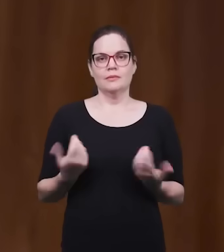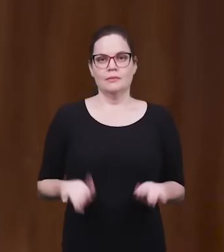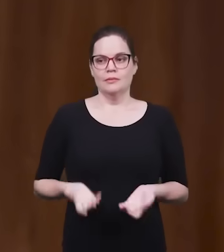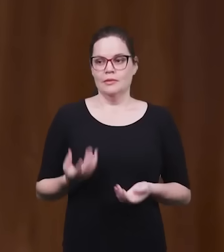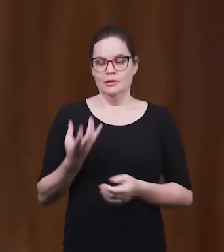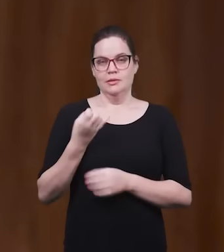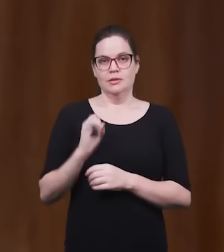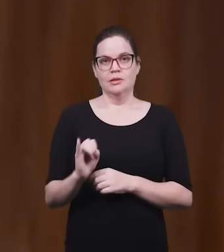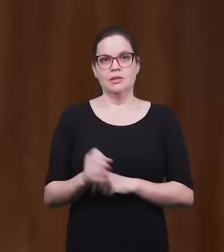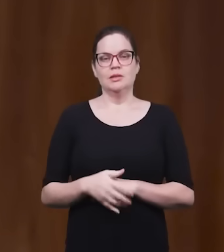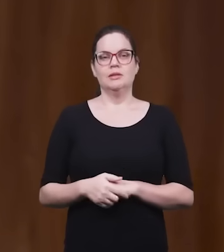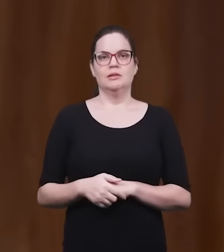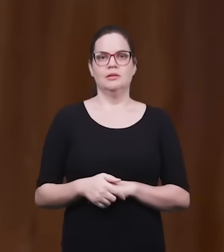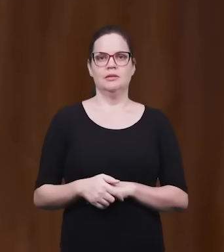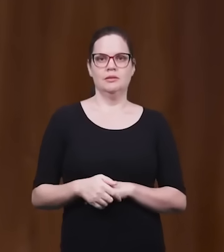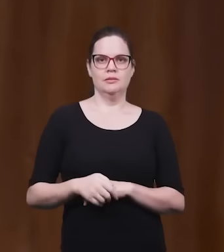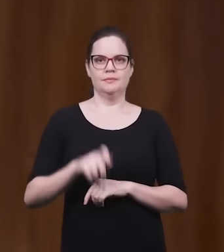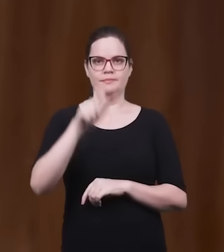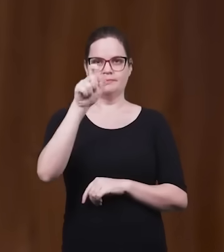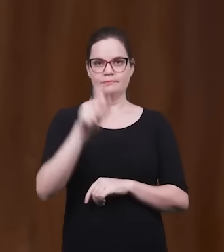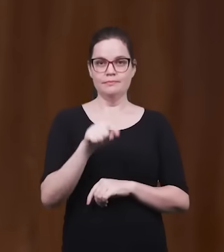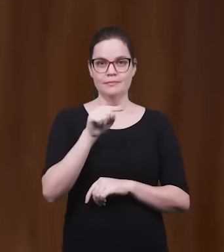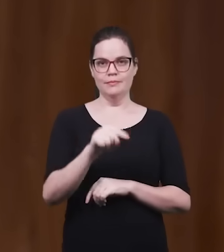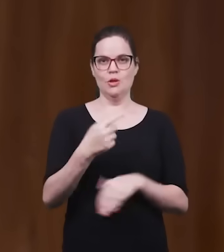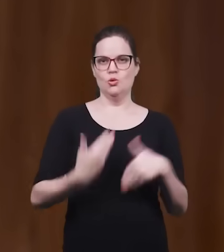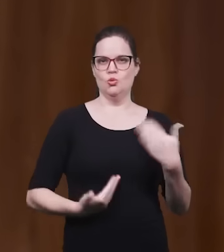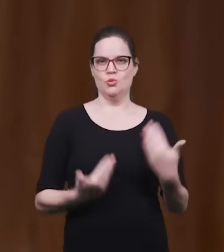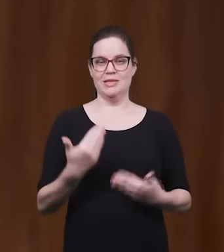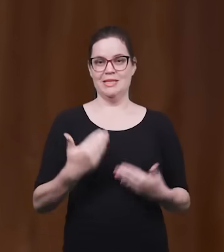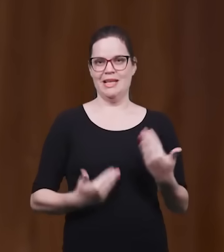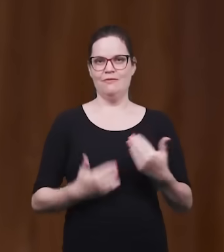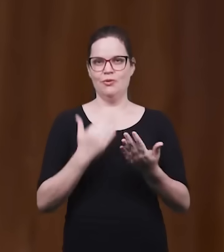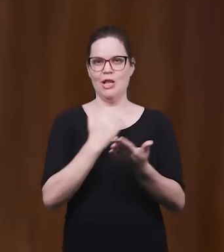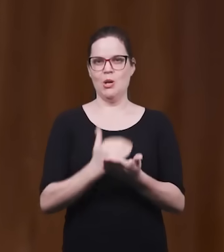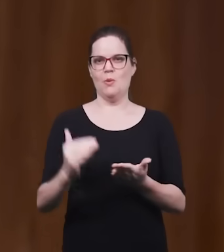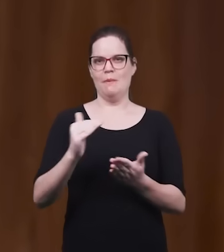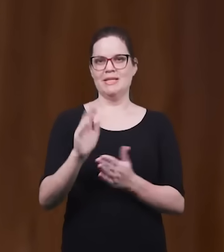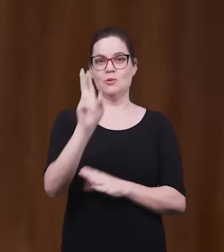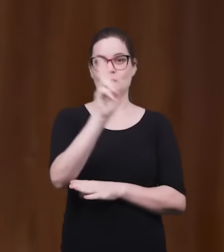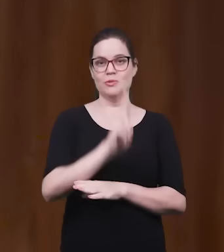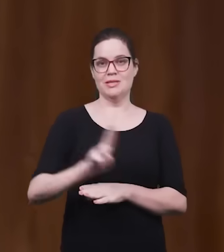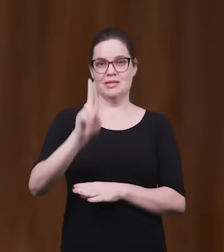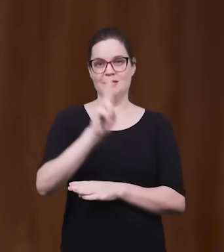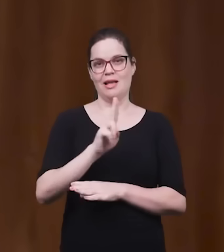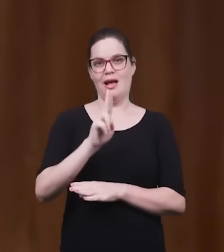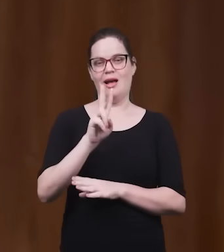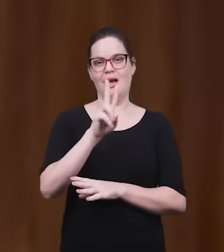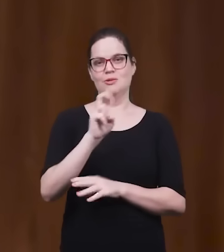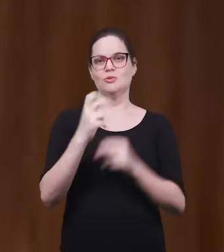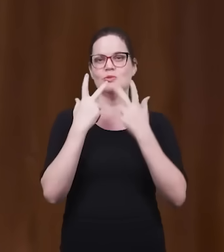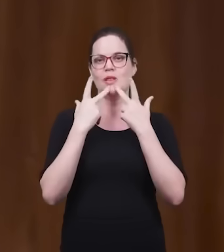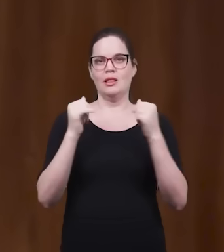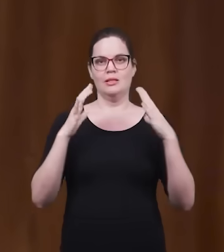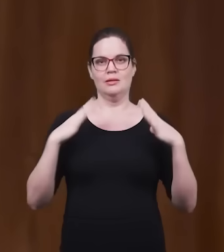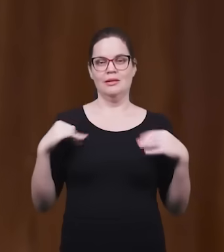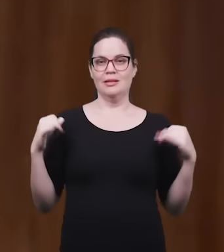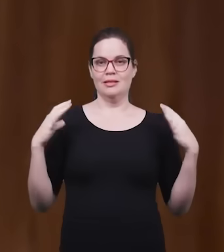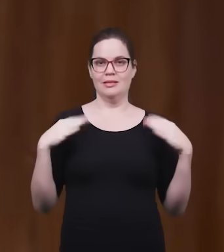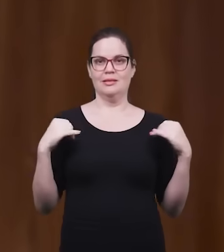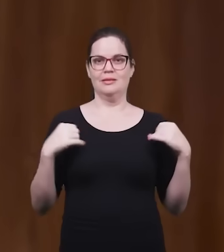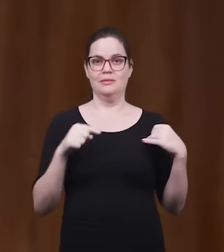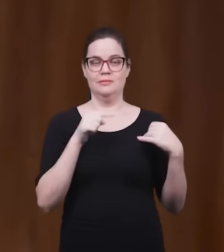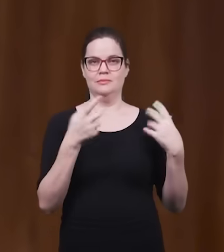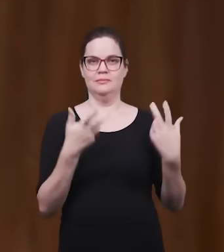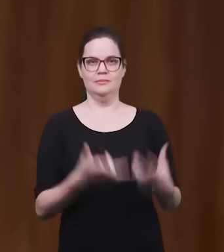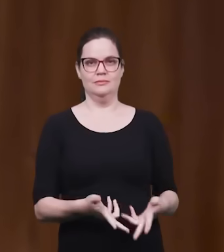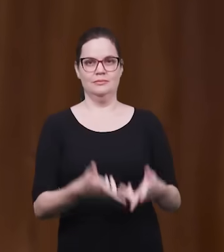é, Gilson? Ele se levanta no espírito, no culto, e começa a falar em línguas, e você vê